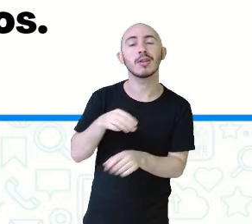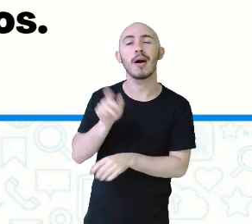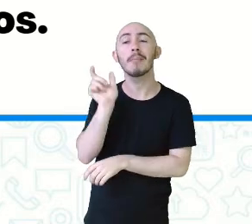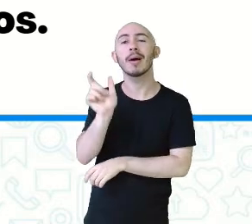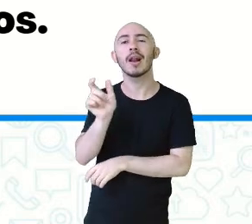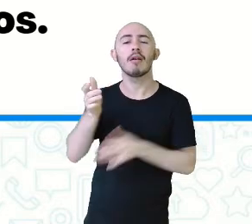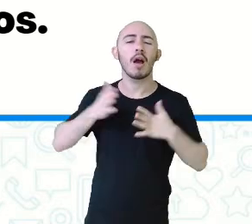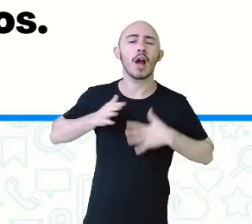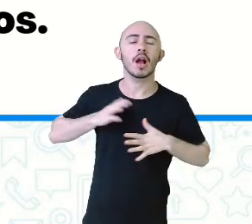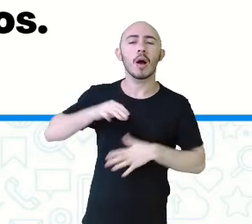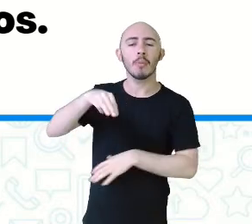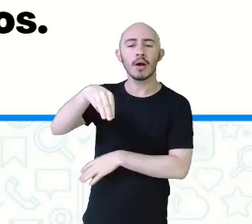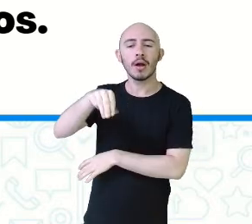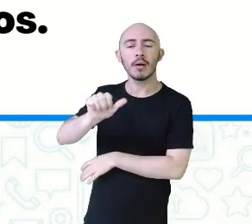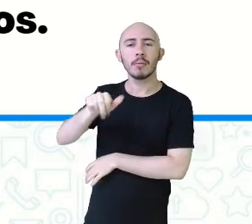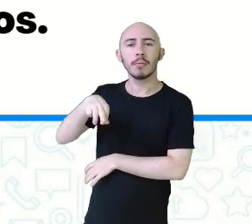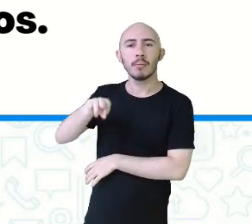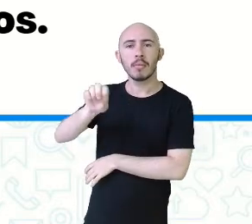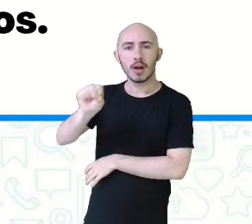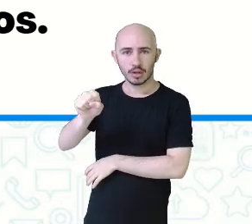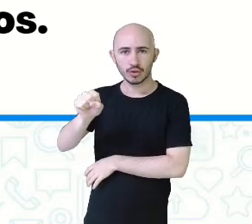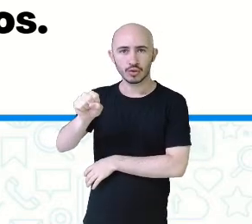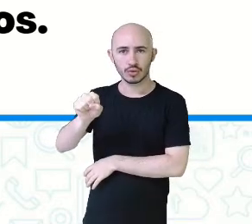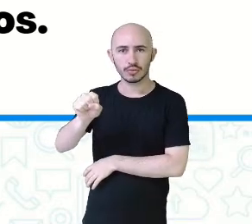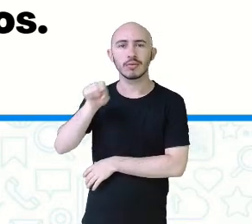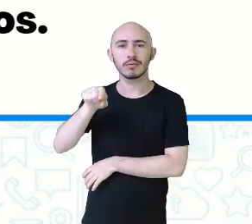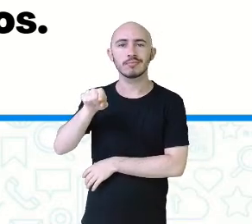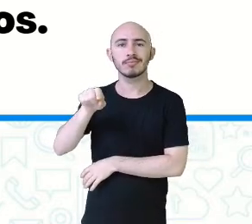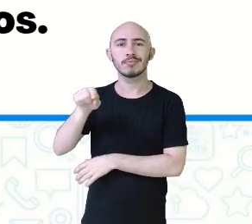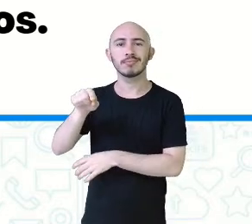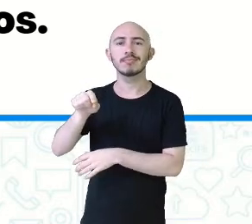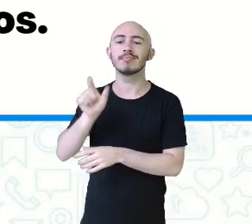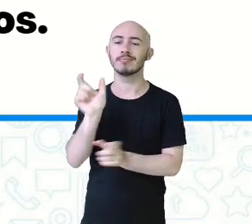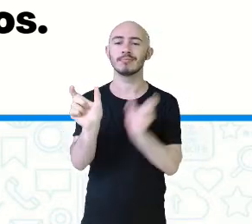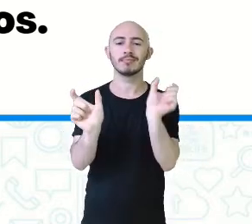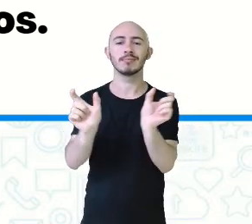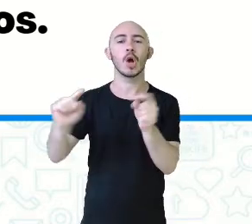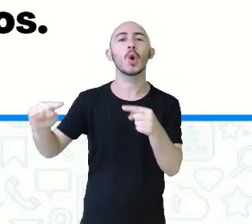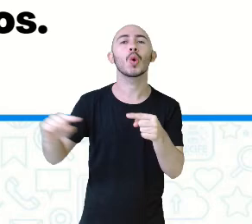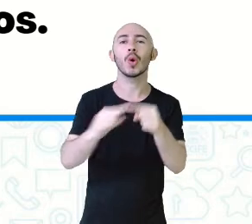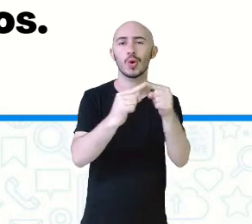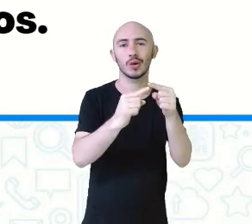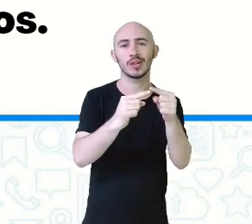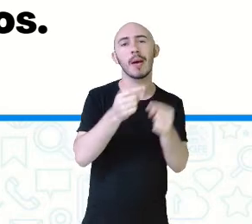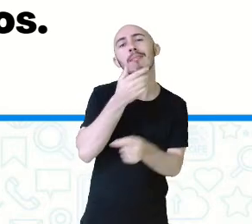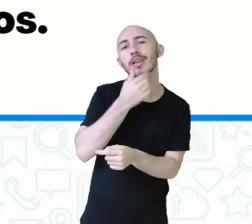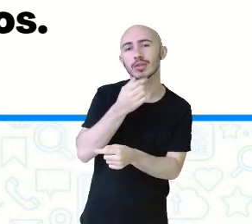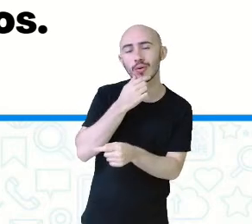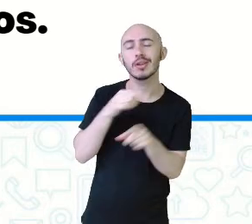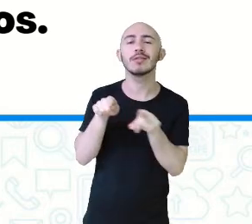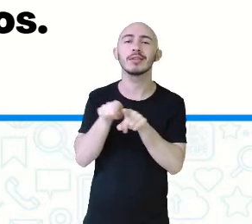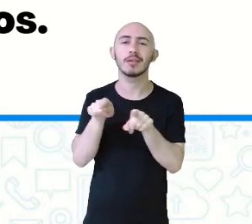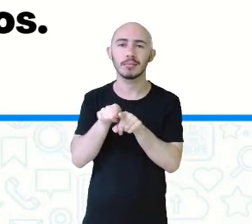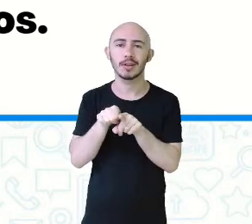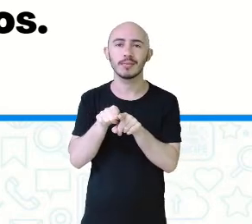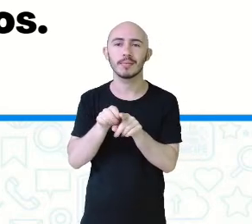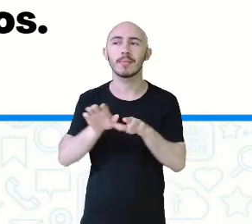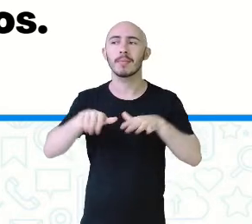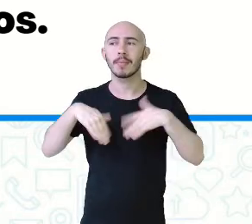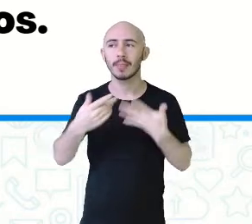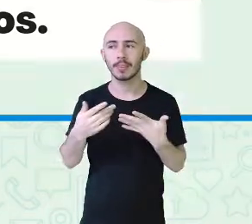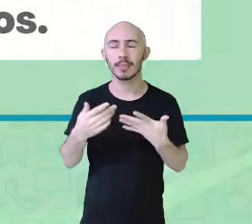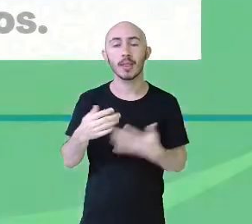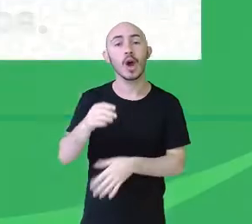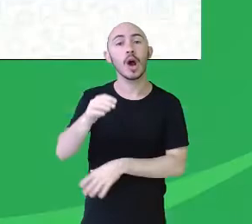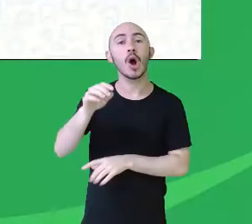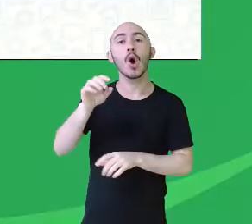adjetivo. Manso concorda com o gênero masculino. Eu estou falando de gato. O gato é manso. Então, o